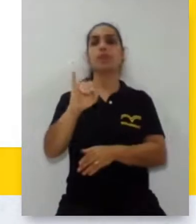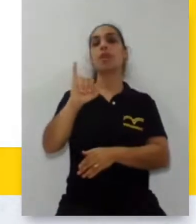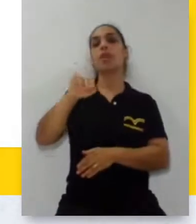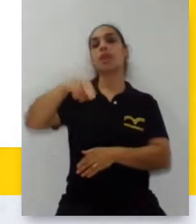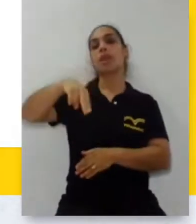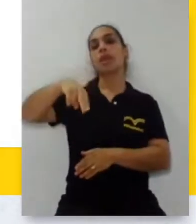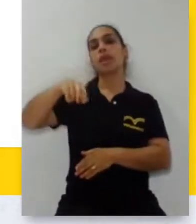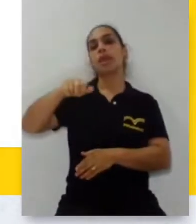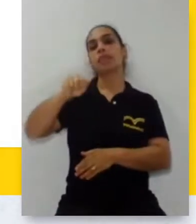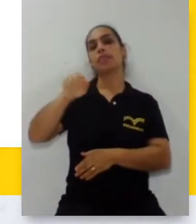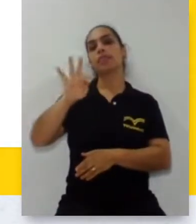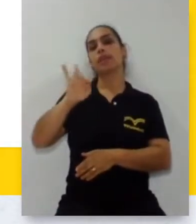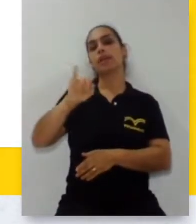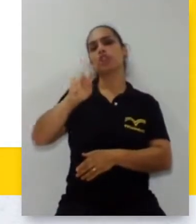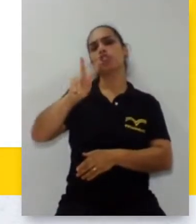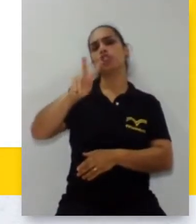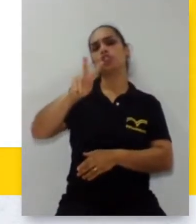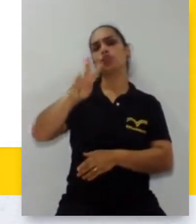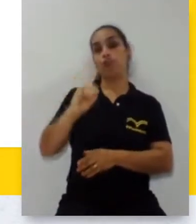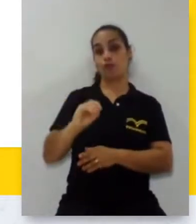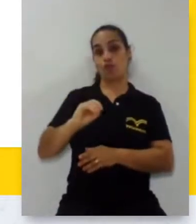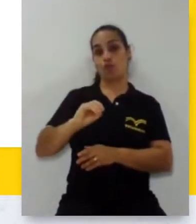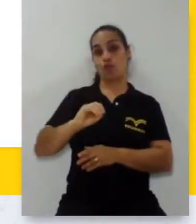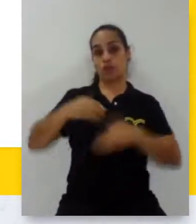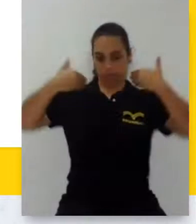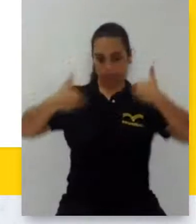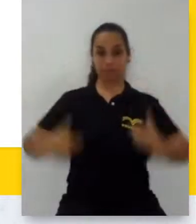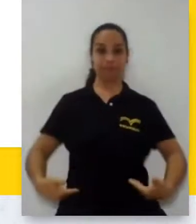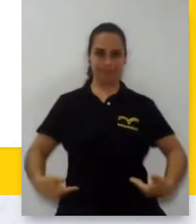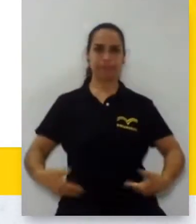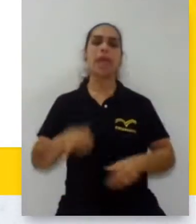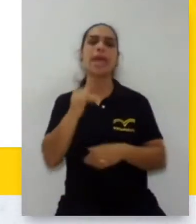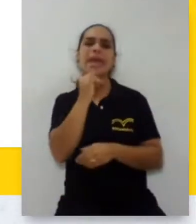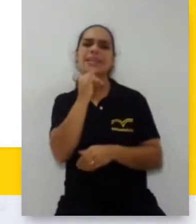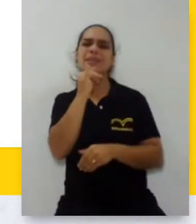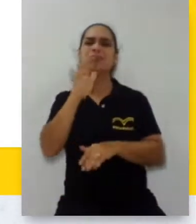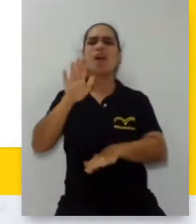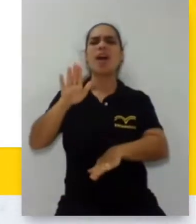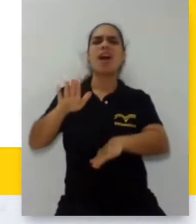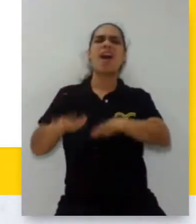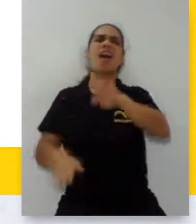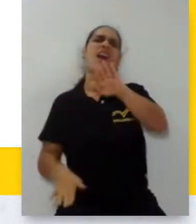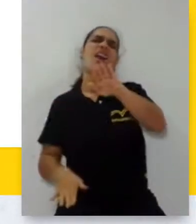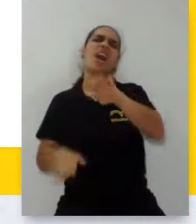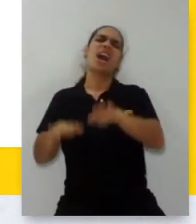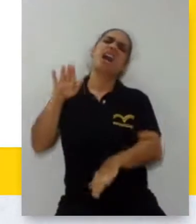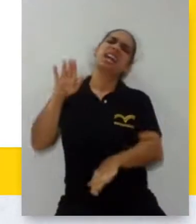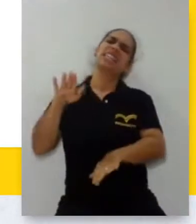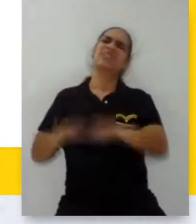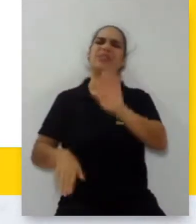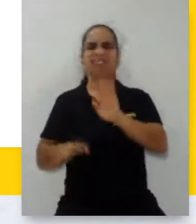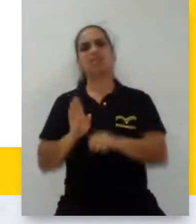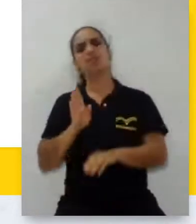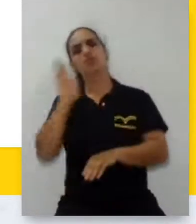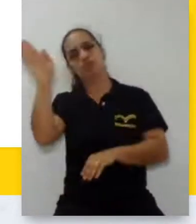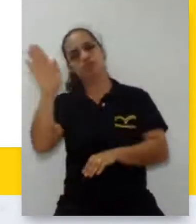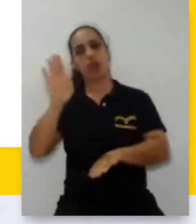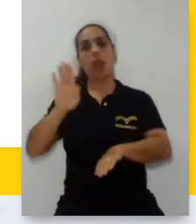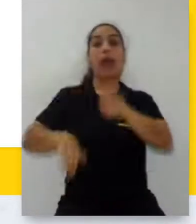atividade física de vez em quando, mas não cumpre, não consegue fazer o que é recomendado pelas organizações